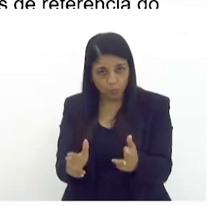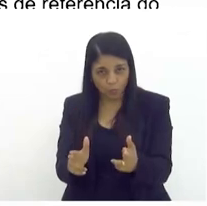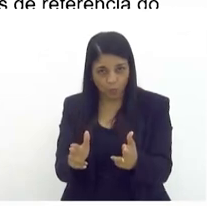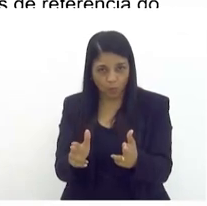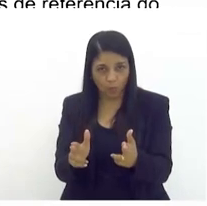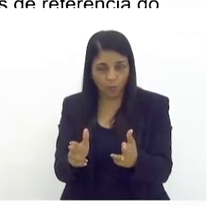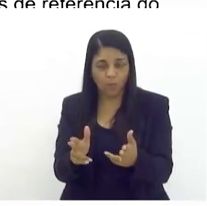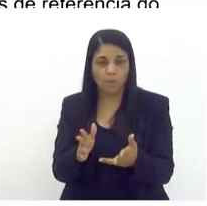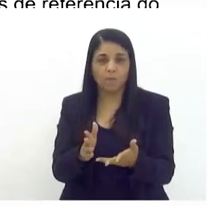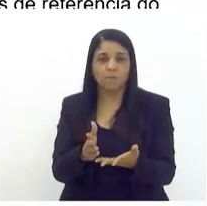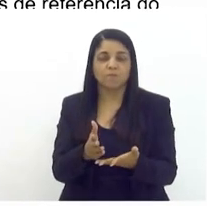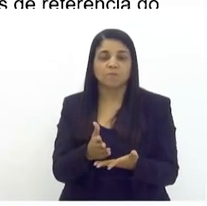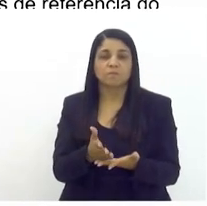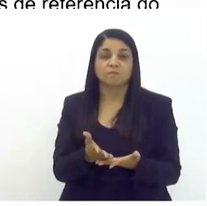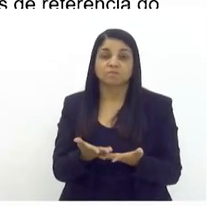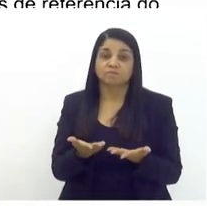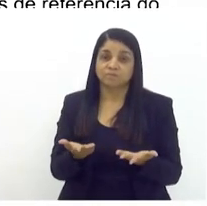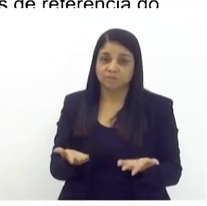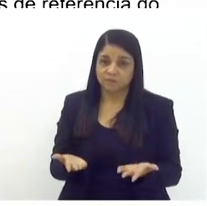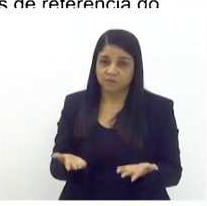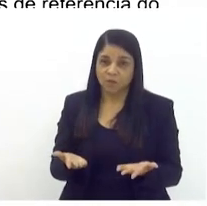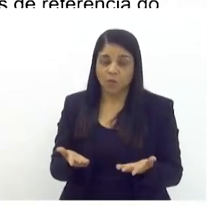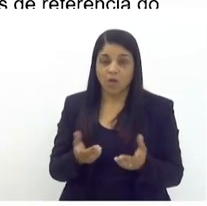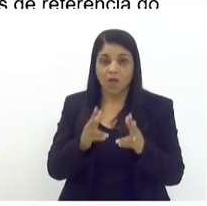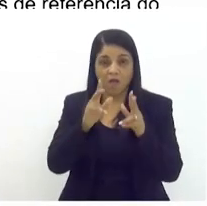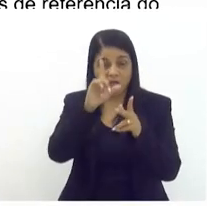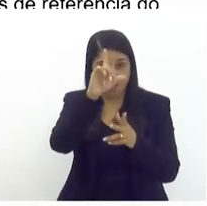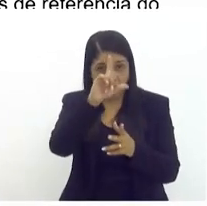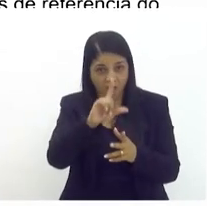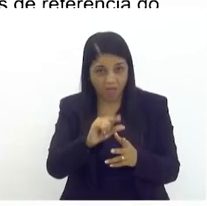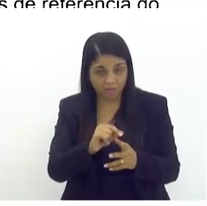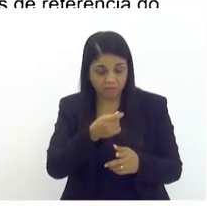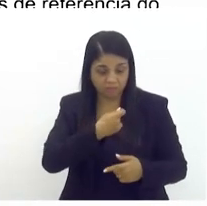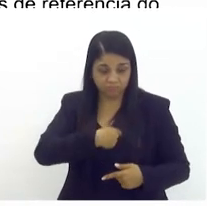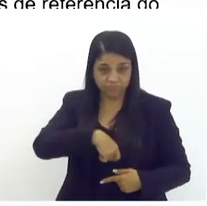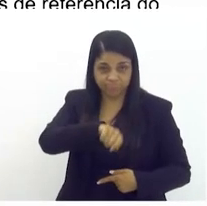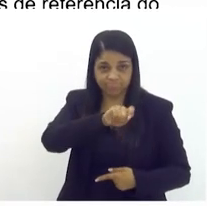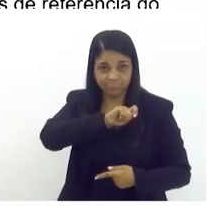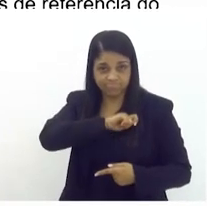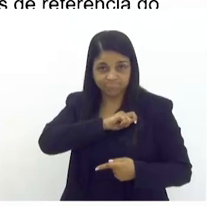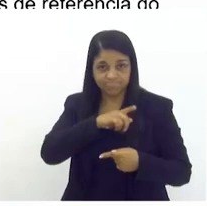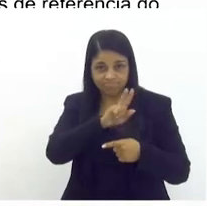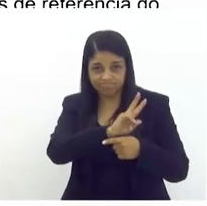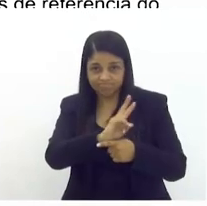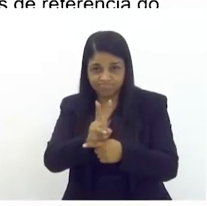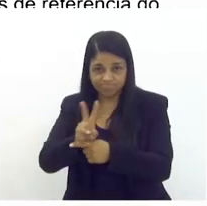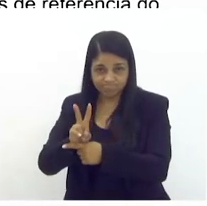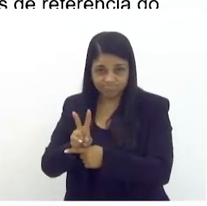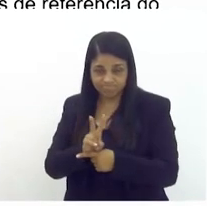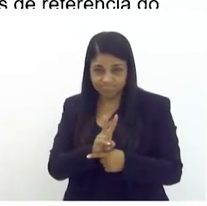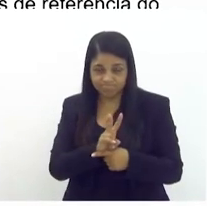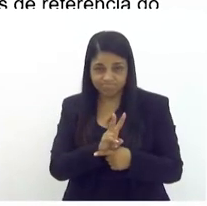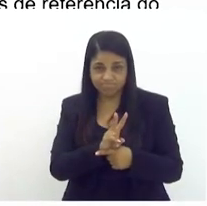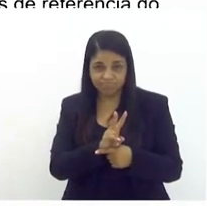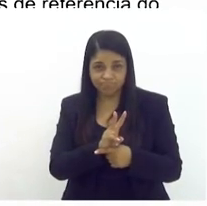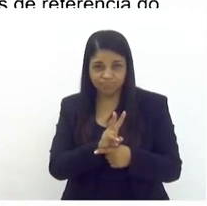portanto a redução dos benefícios fiscais de acordo com